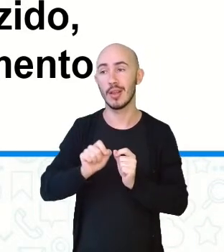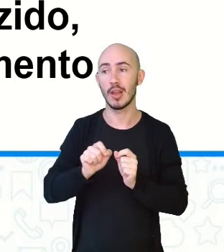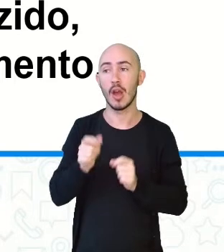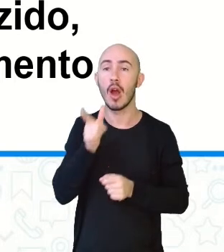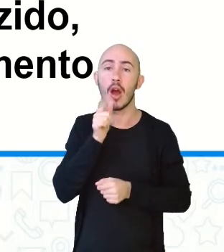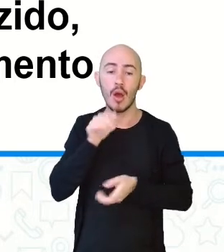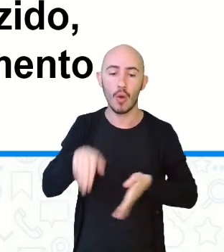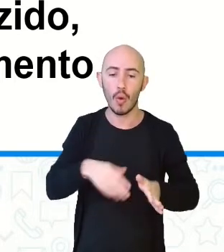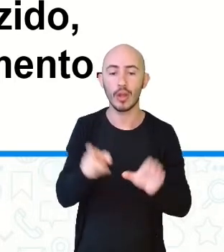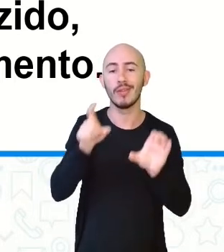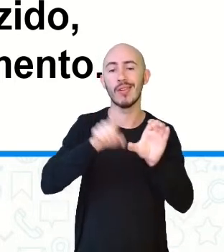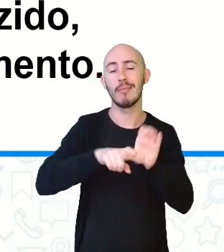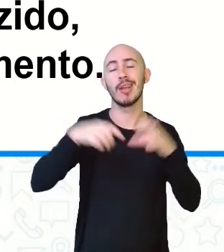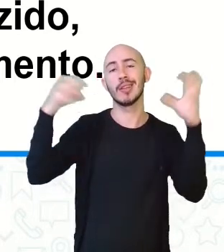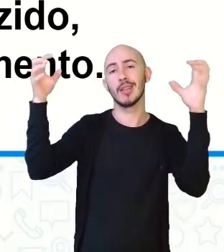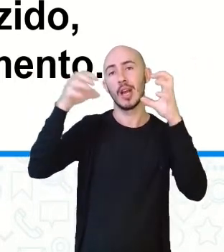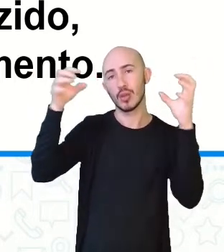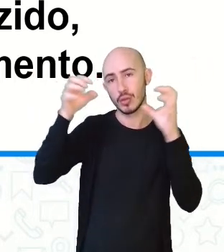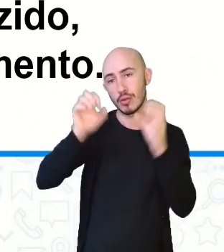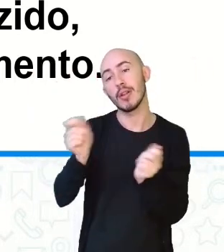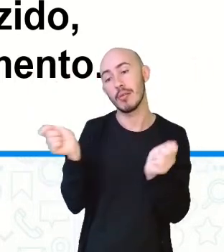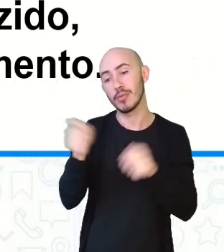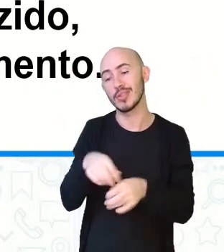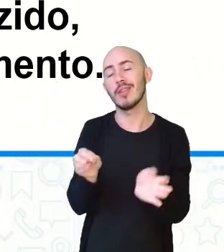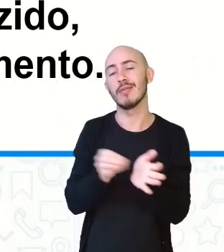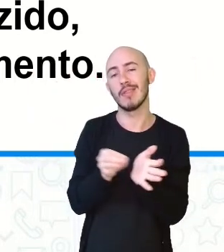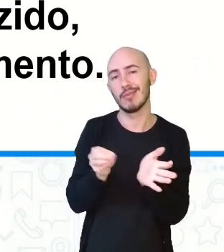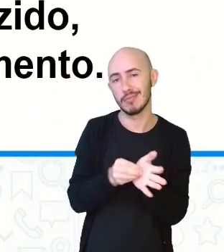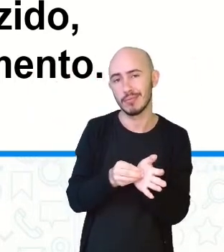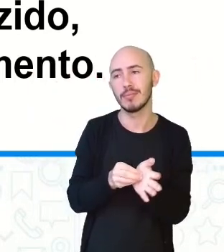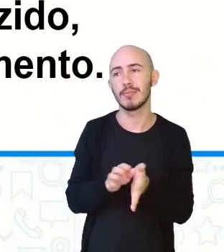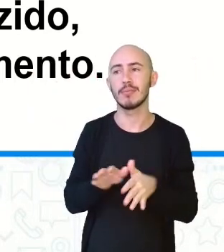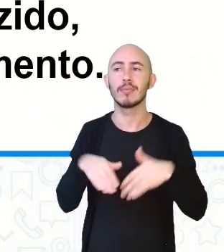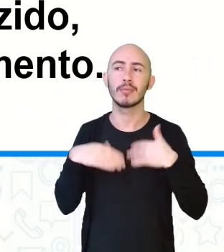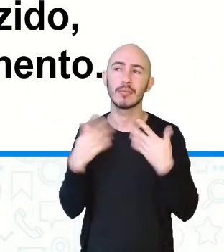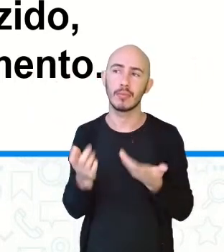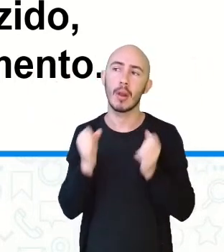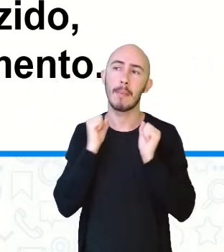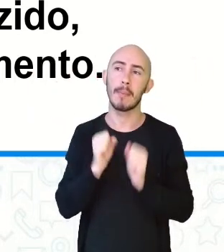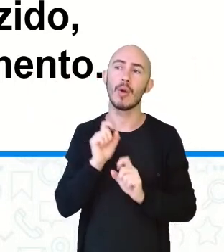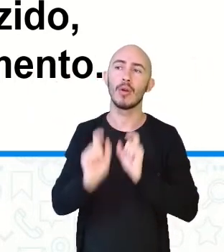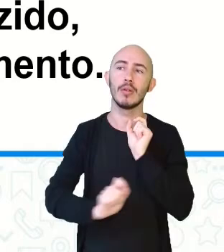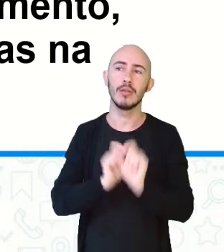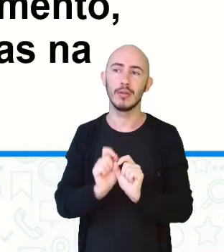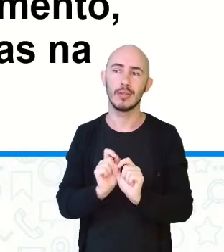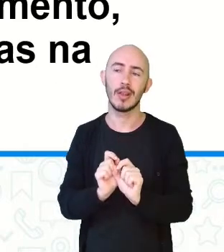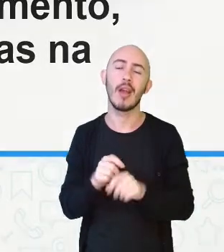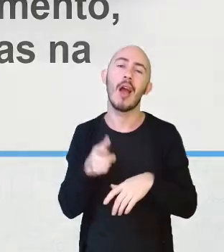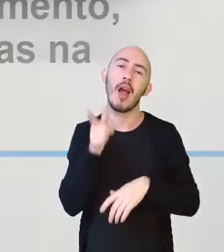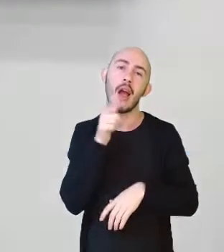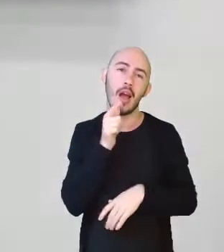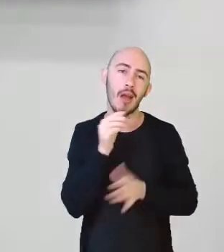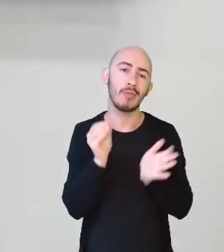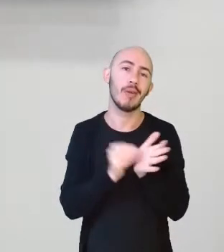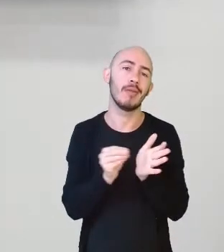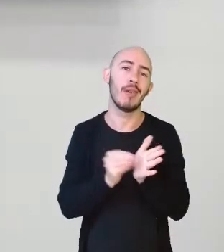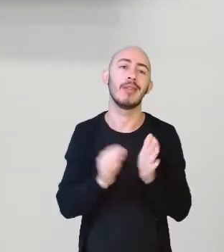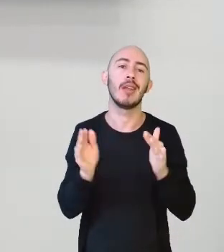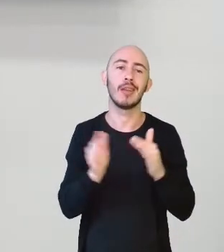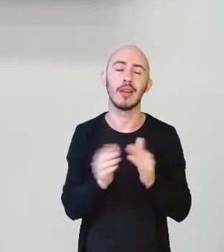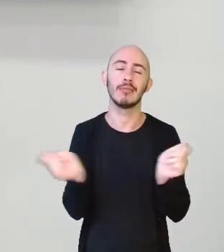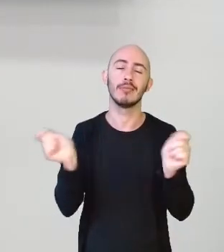chuva, lembra que eu falei agorinha? E tem o seu nível reduzido, podendo prejudicar o